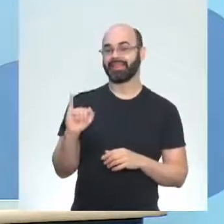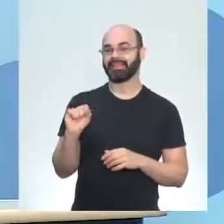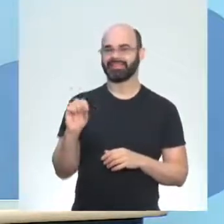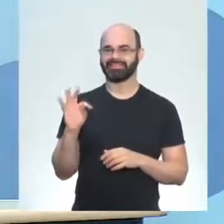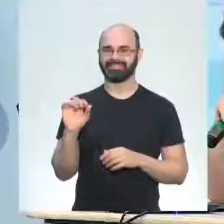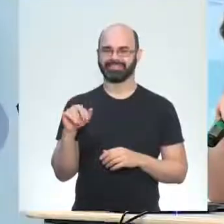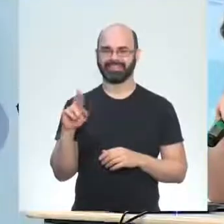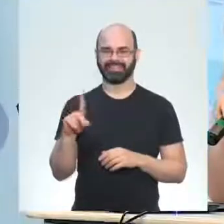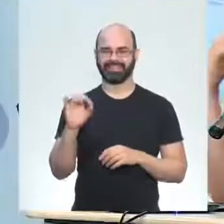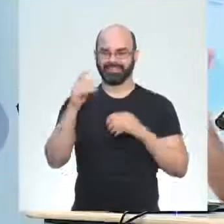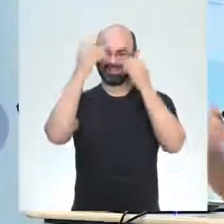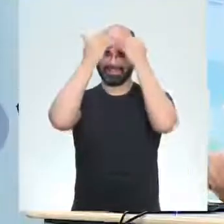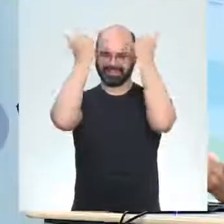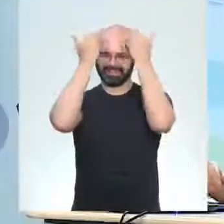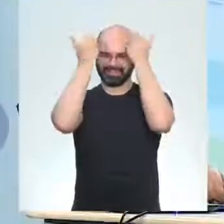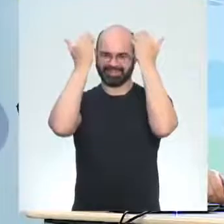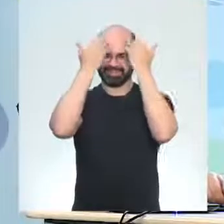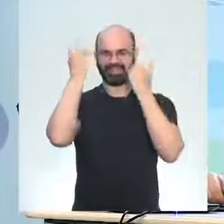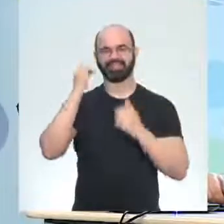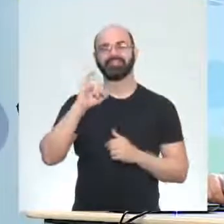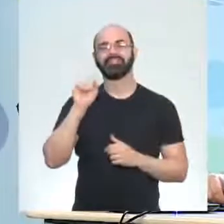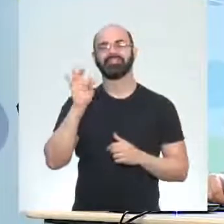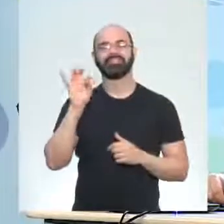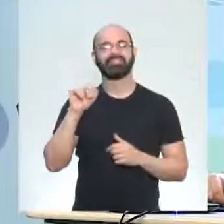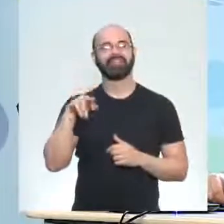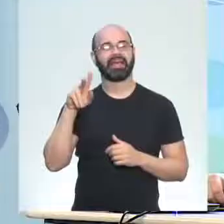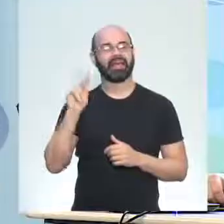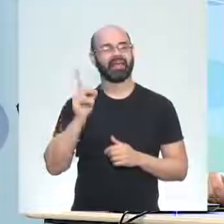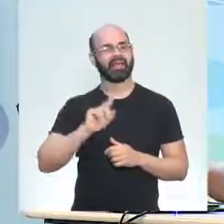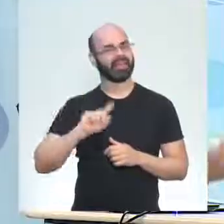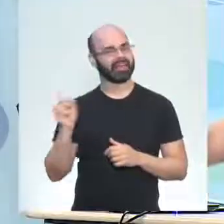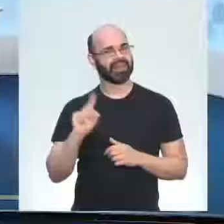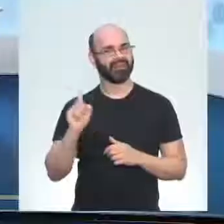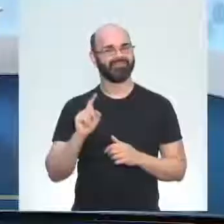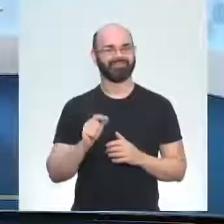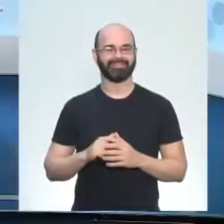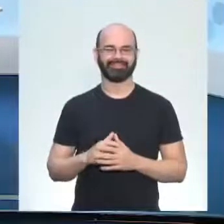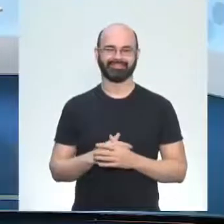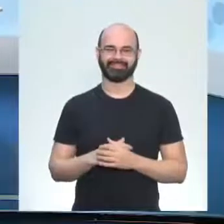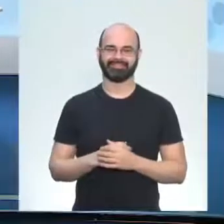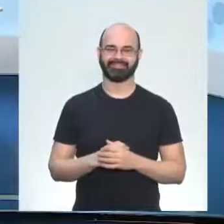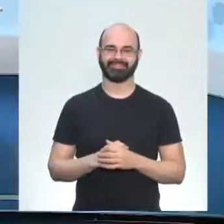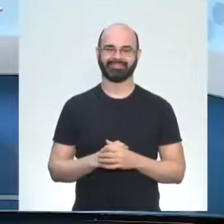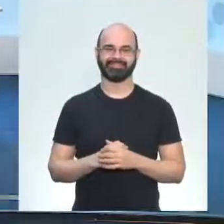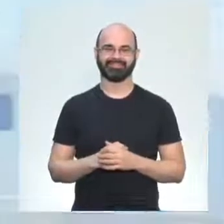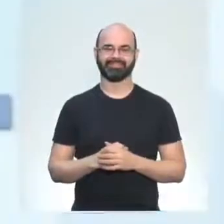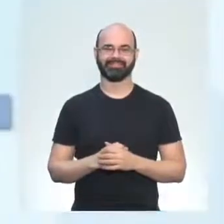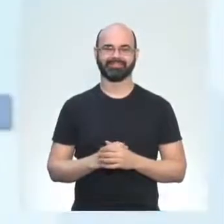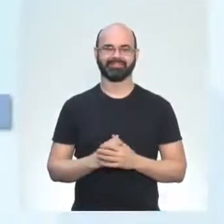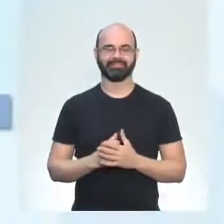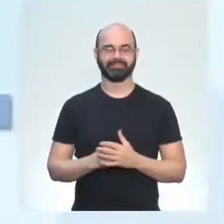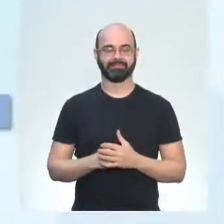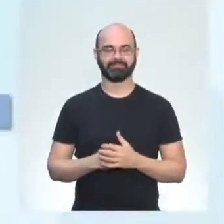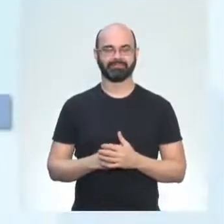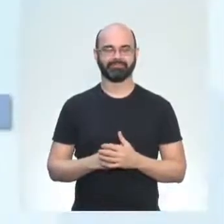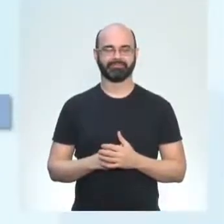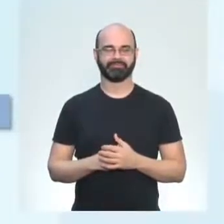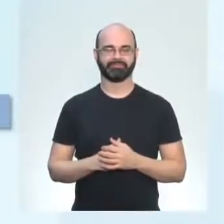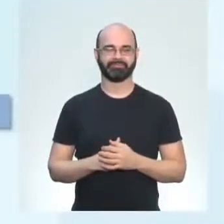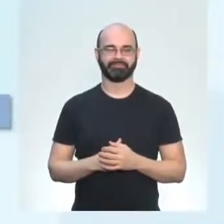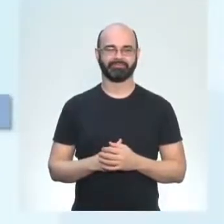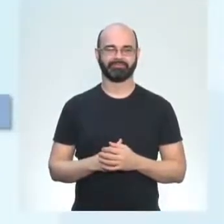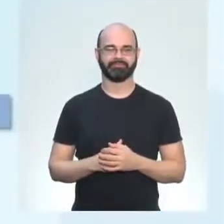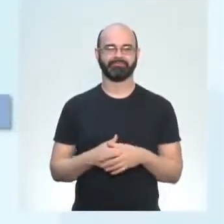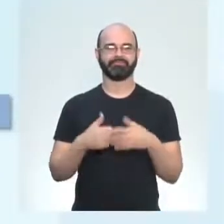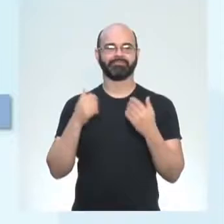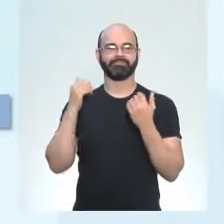Jonas Stark, é o Tony Stark. É isso mesmo. Viu aí? Então vamos lá, gente. Olha só, continuando. O que nós temos aqui, ó, na